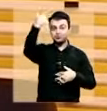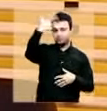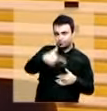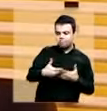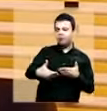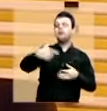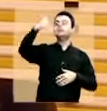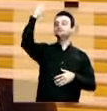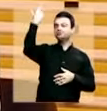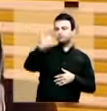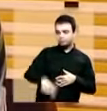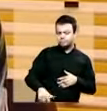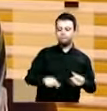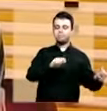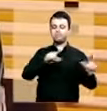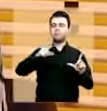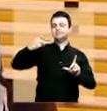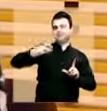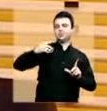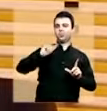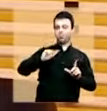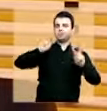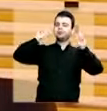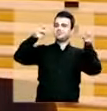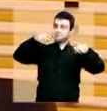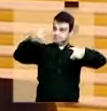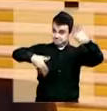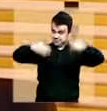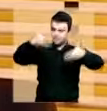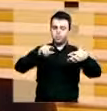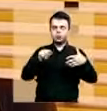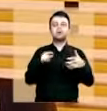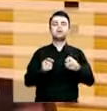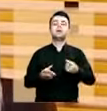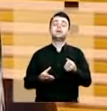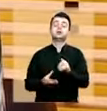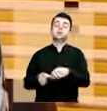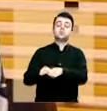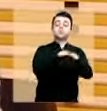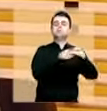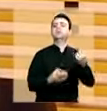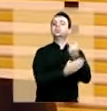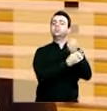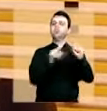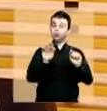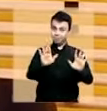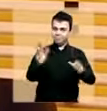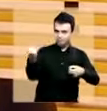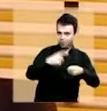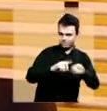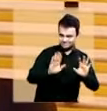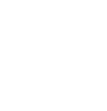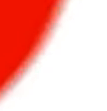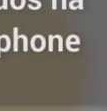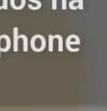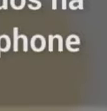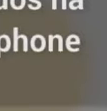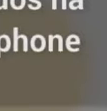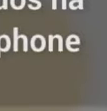intervalo agora e volta para o terceiro bloco com mais discussão sobre agora sustentabilidade. A gente volta já já, não saia daí.